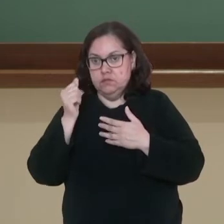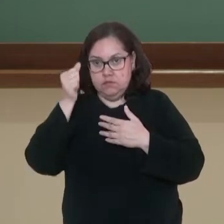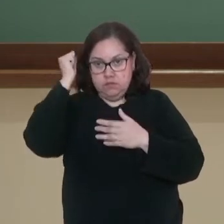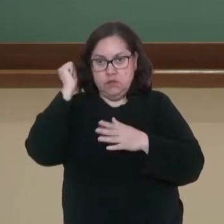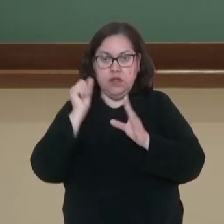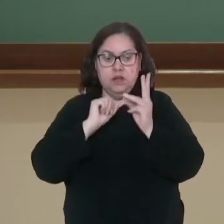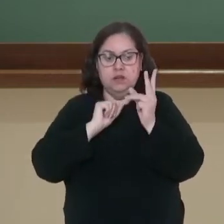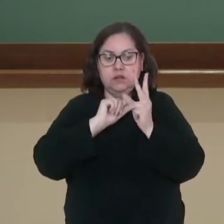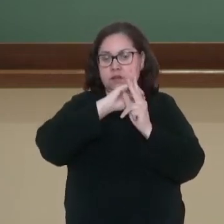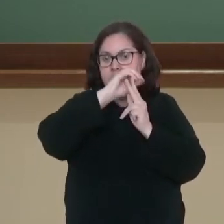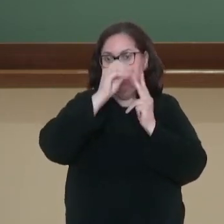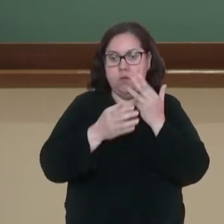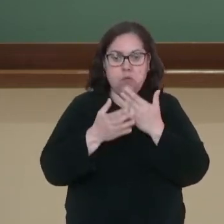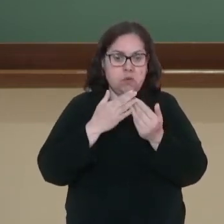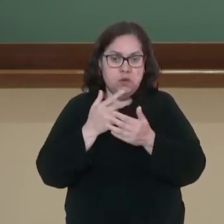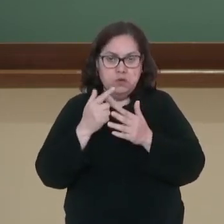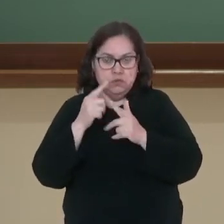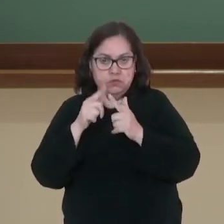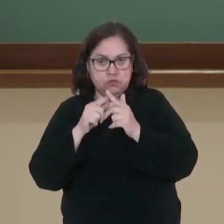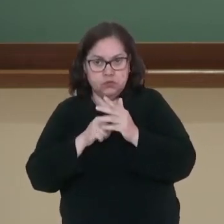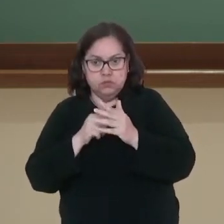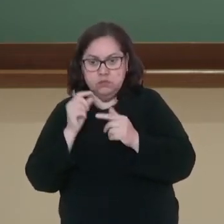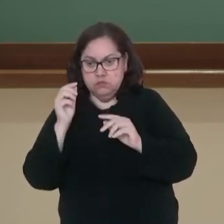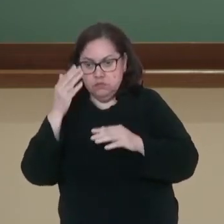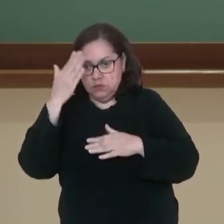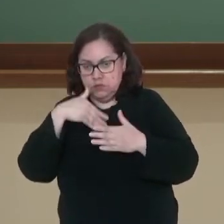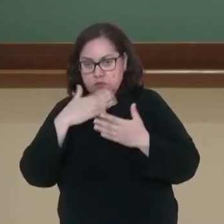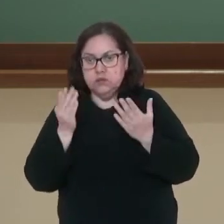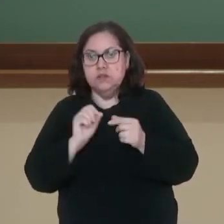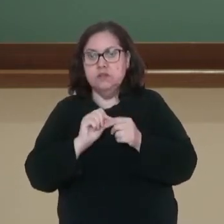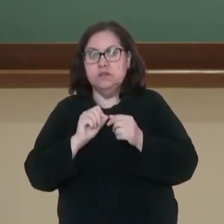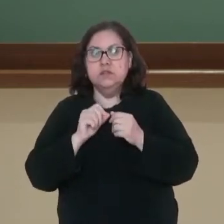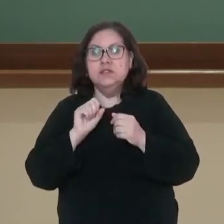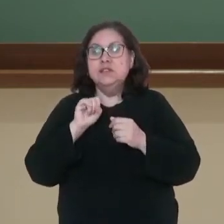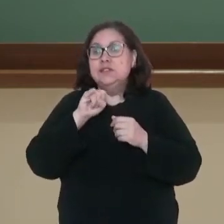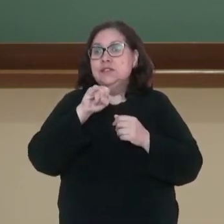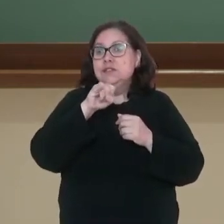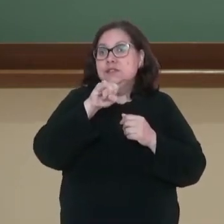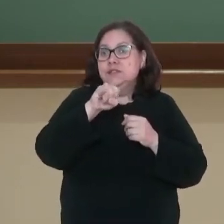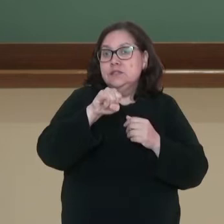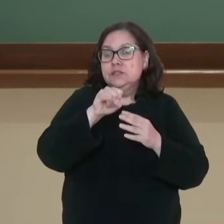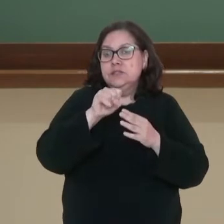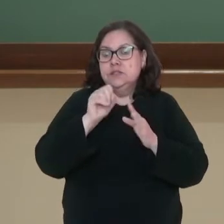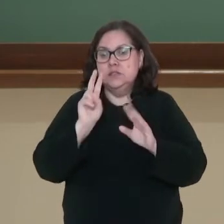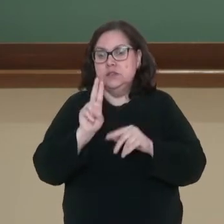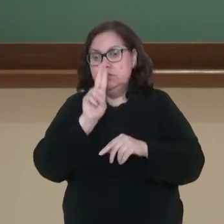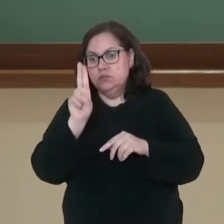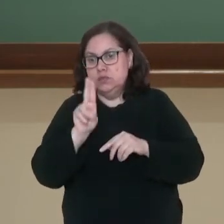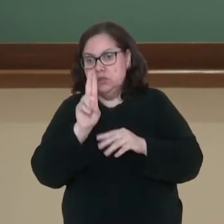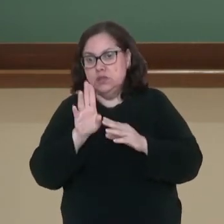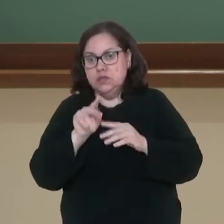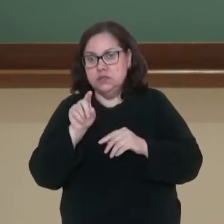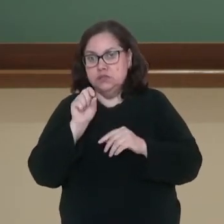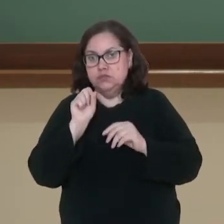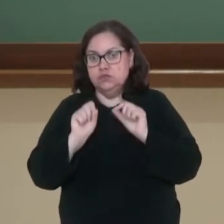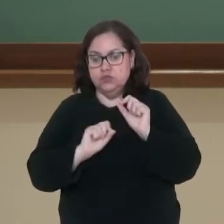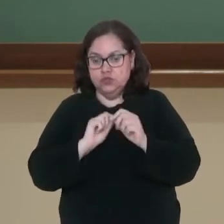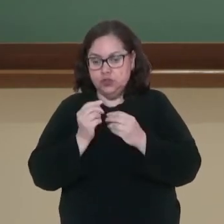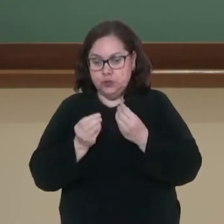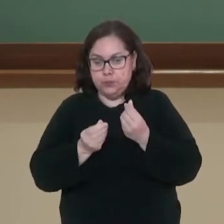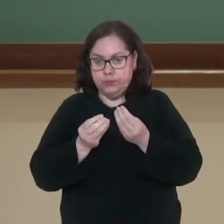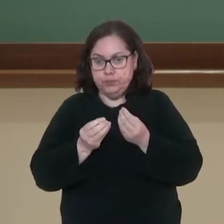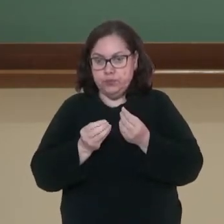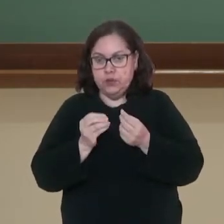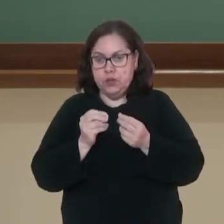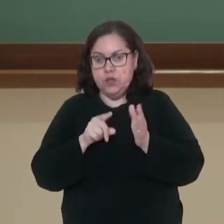qualquer outro tipo de avaliação que você venha a fazer, se as unidades